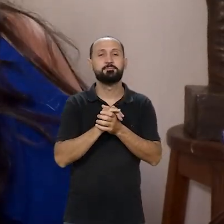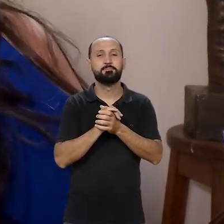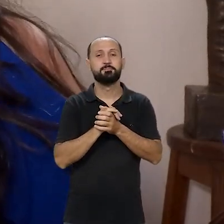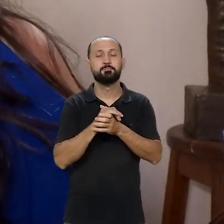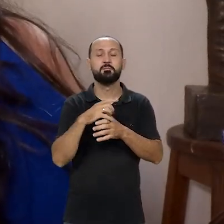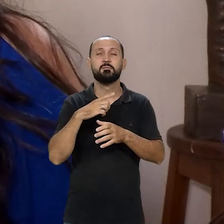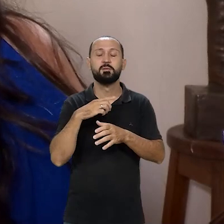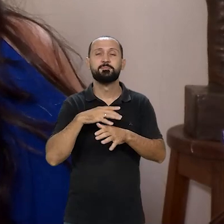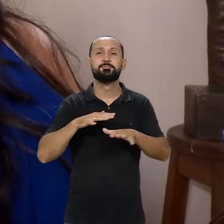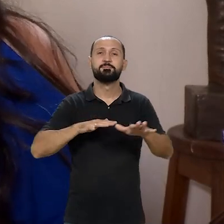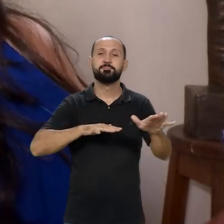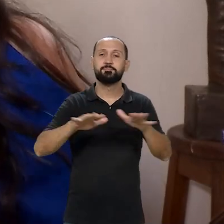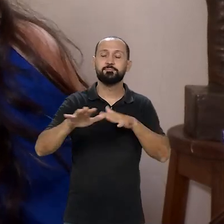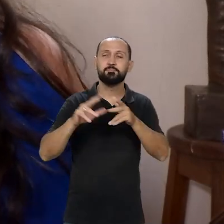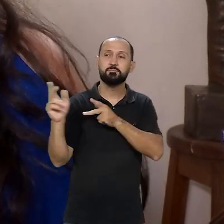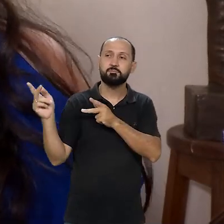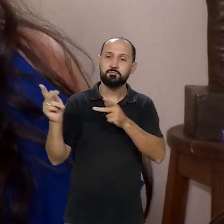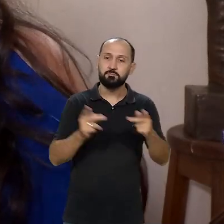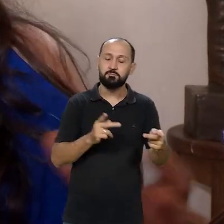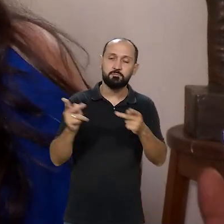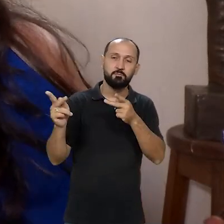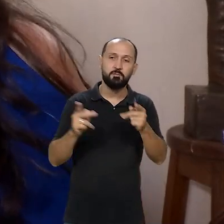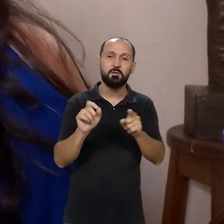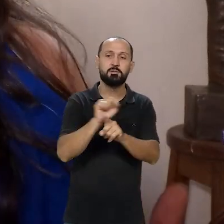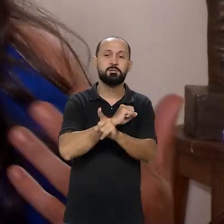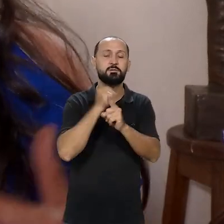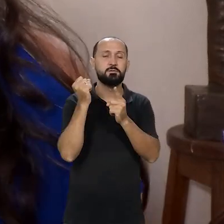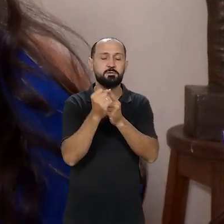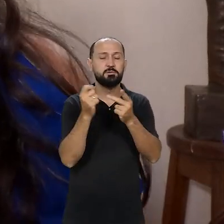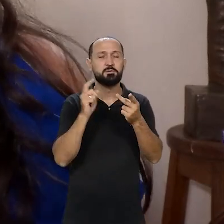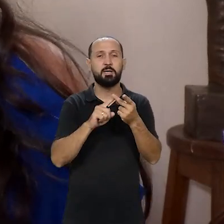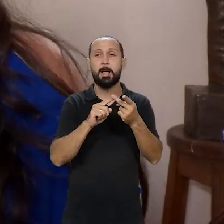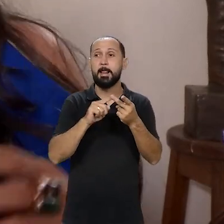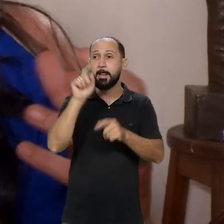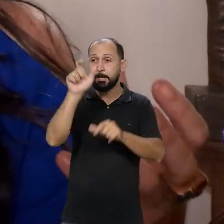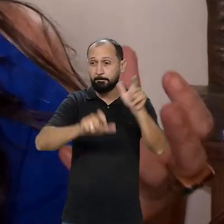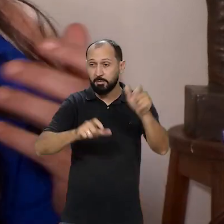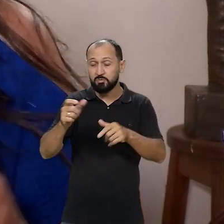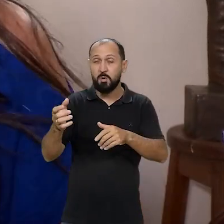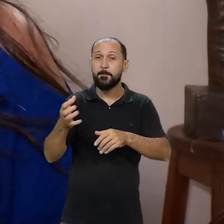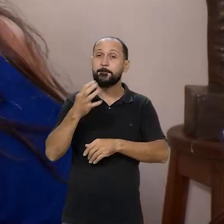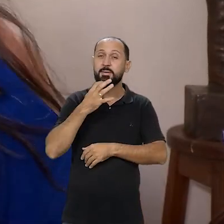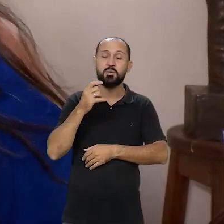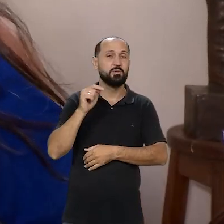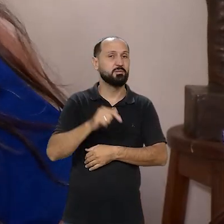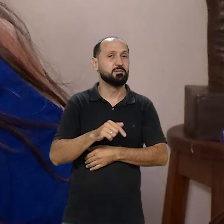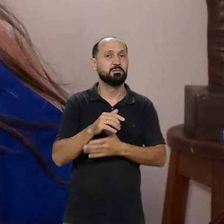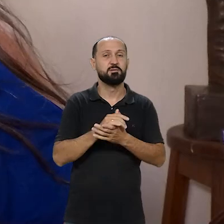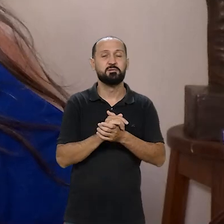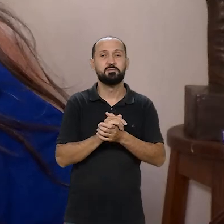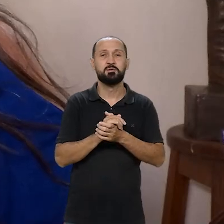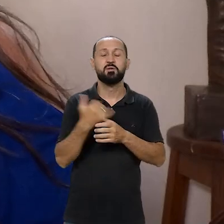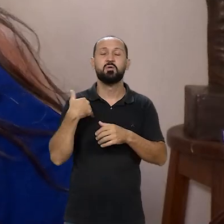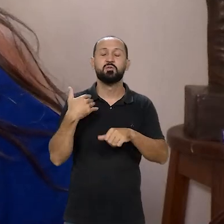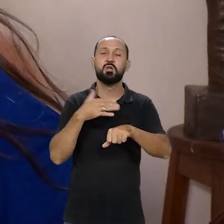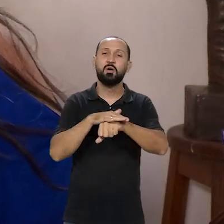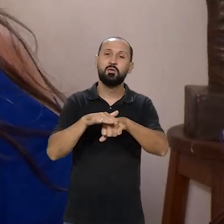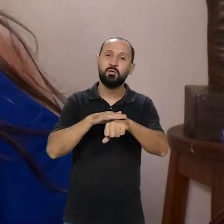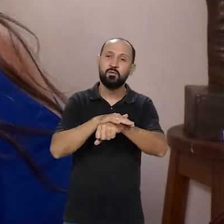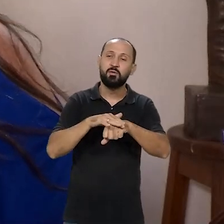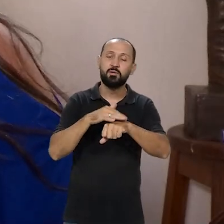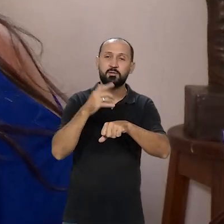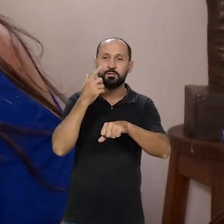casa. Dentro desse movimento de convidar a sociedade, convidar as pessoas para conhecer a casa, eu